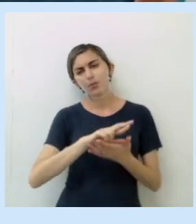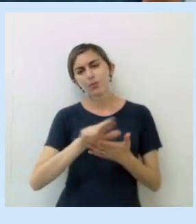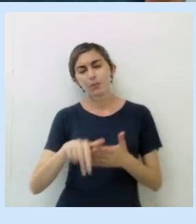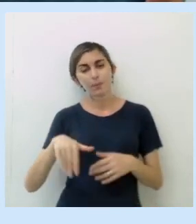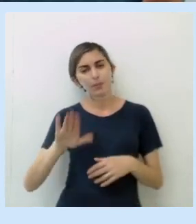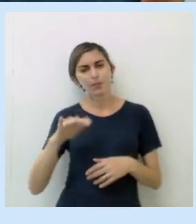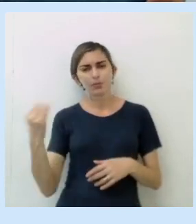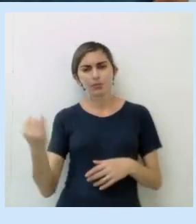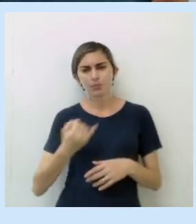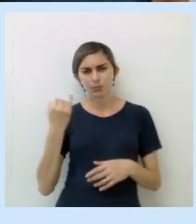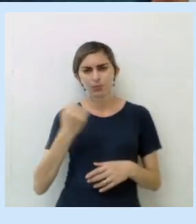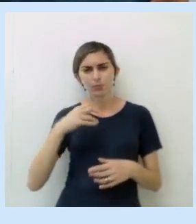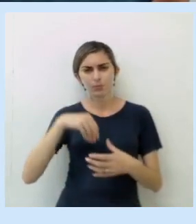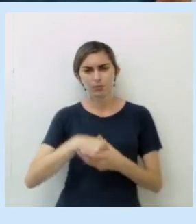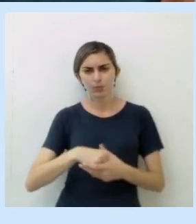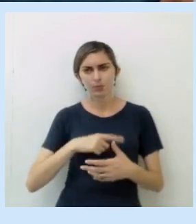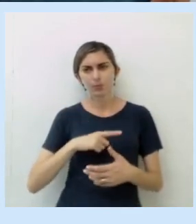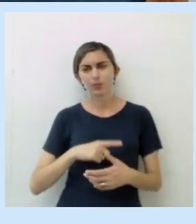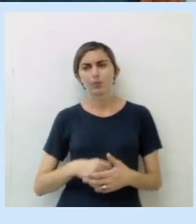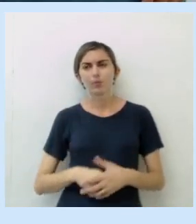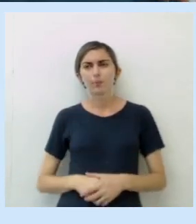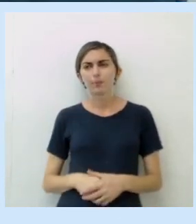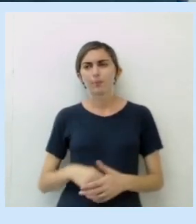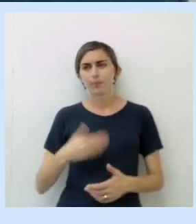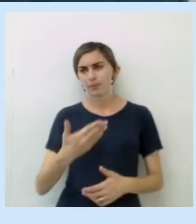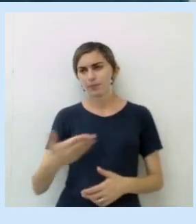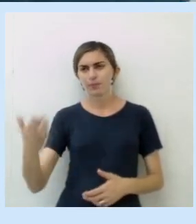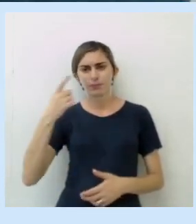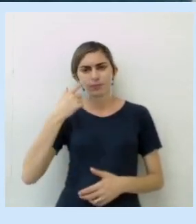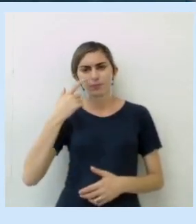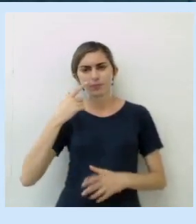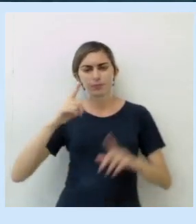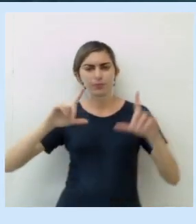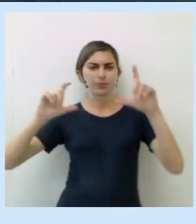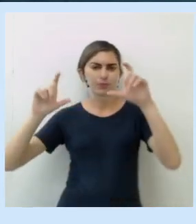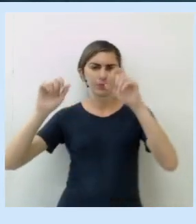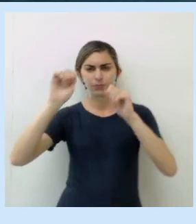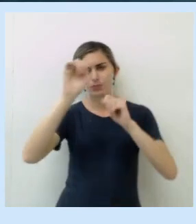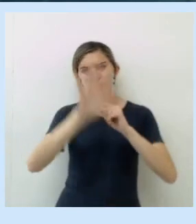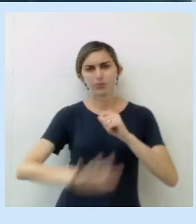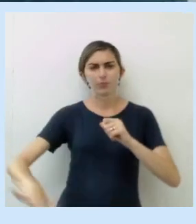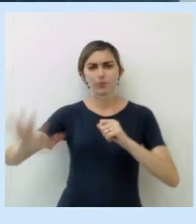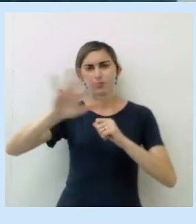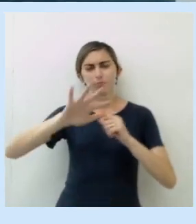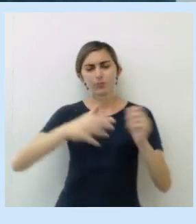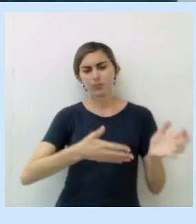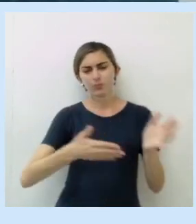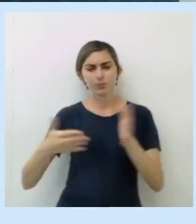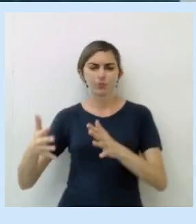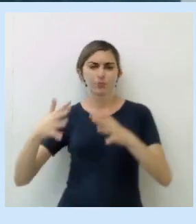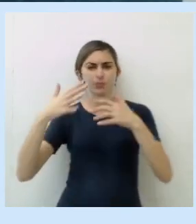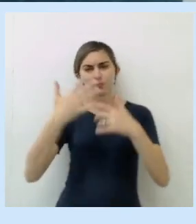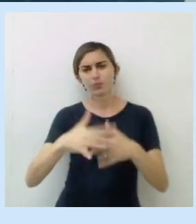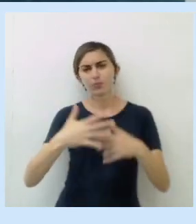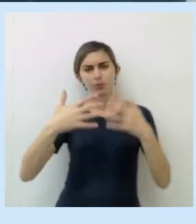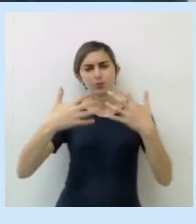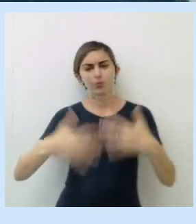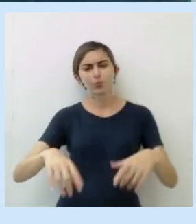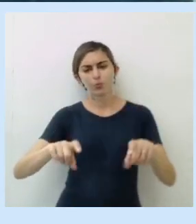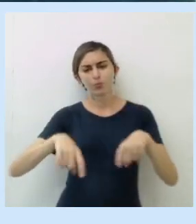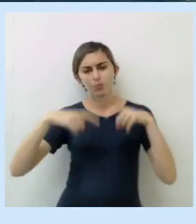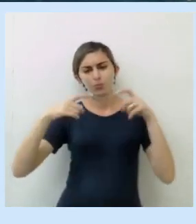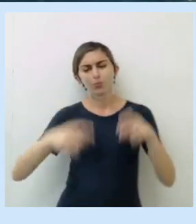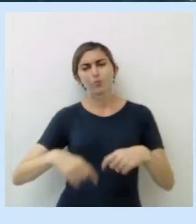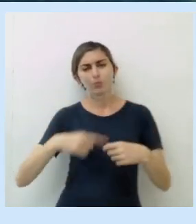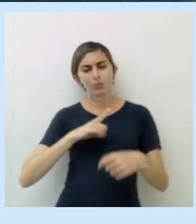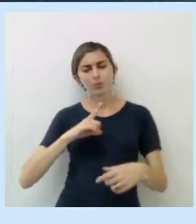mais importantes dentro desse sentido. E a gente vai ver uma imagem aí de uma parte mecanizada do campo, onde a